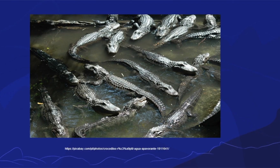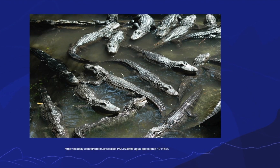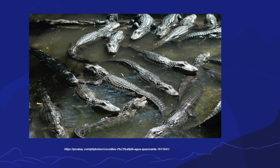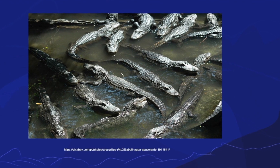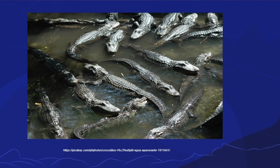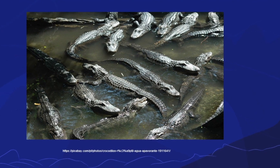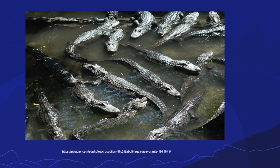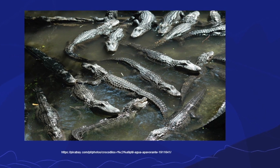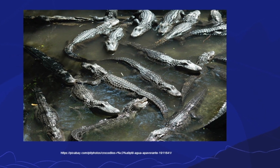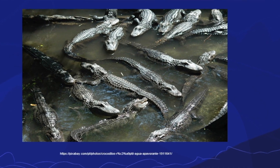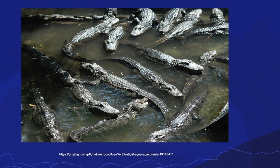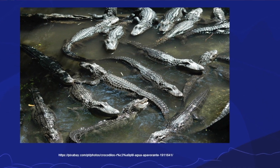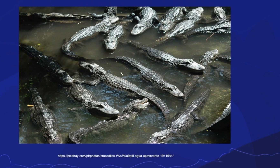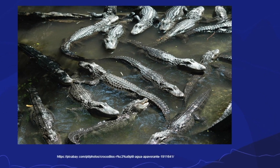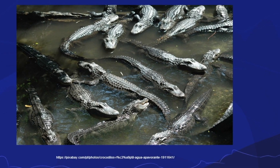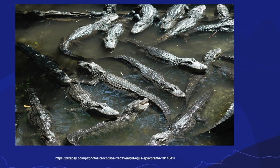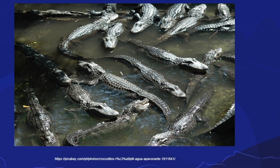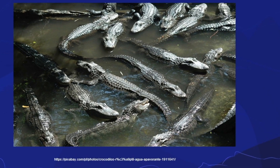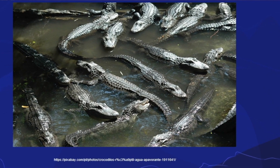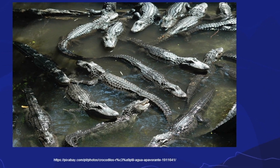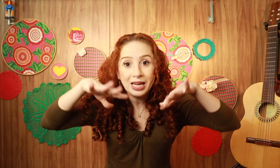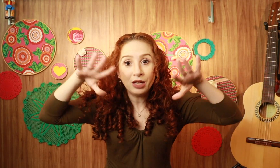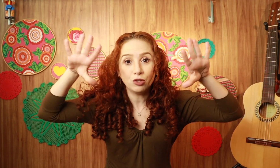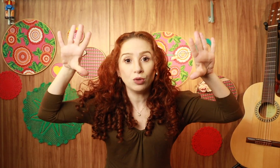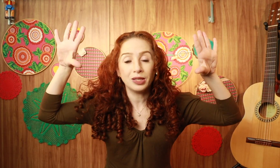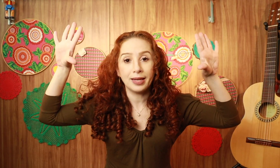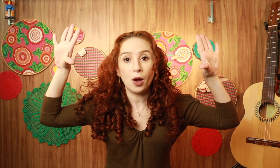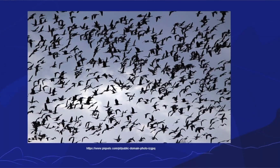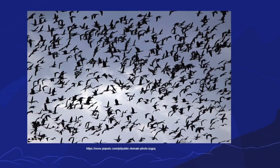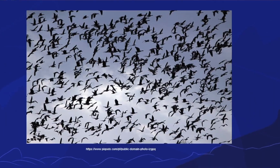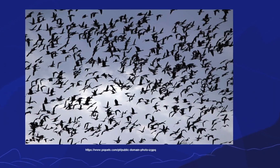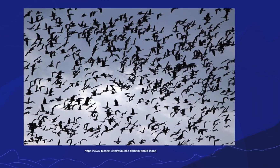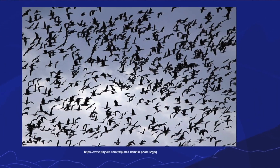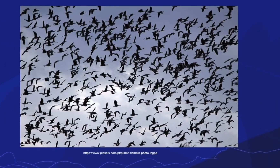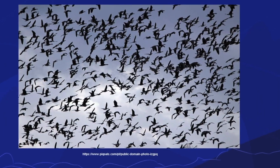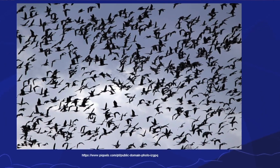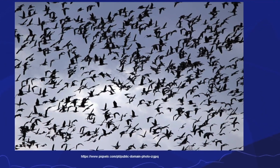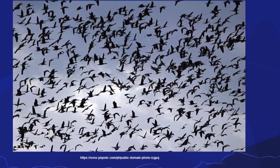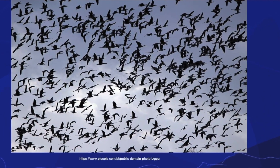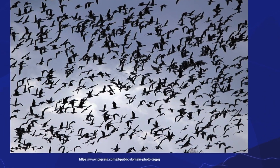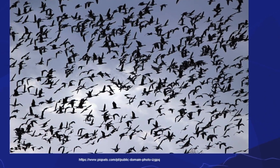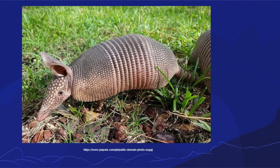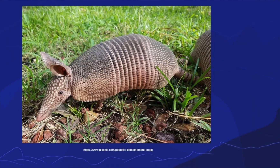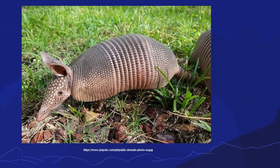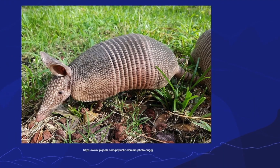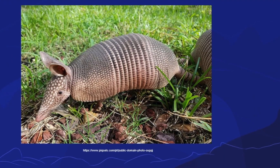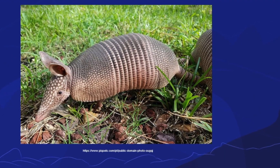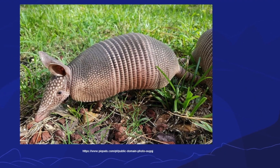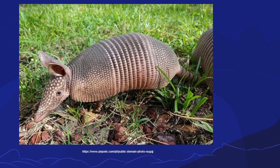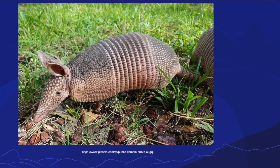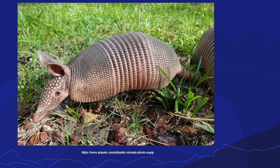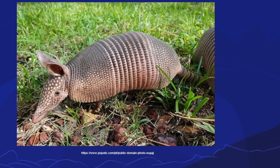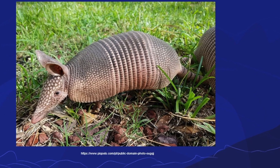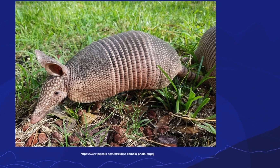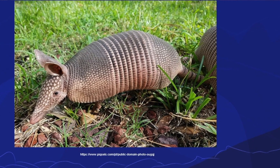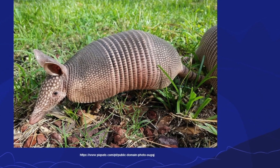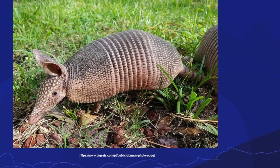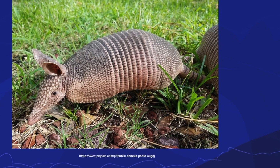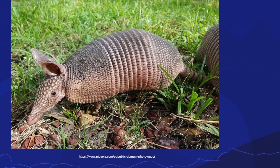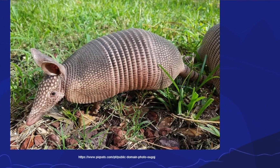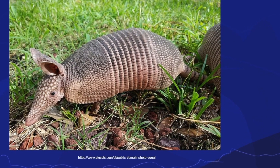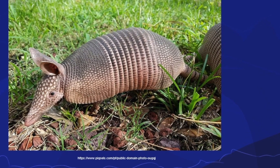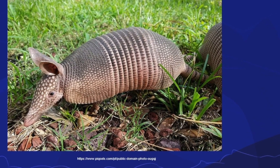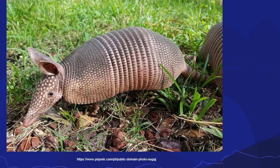os jacarés dos lagos, os passarinhos no céu e até debaixo da terra o